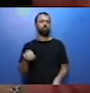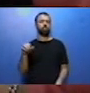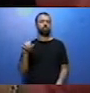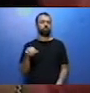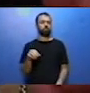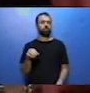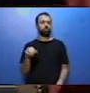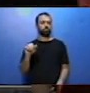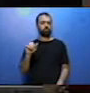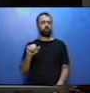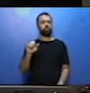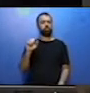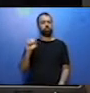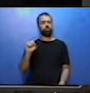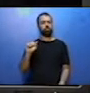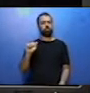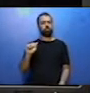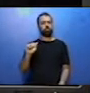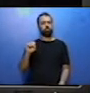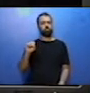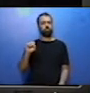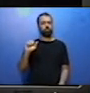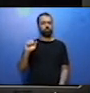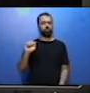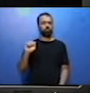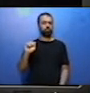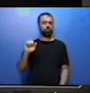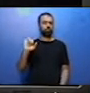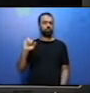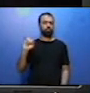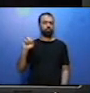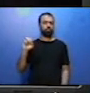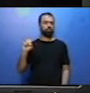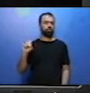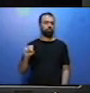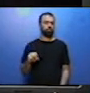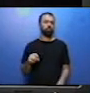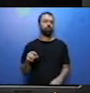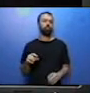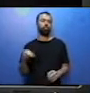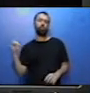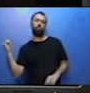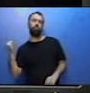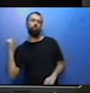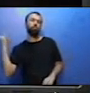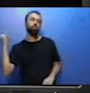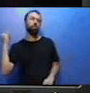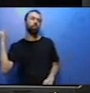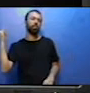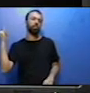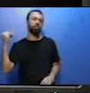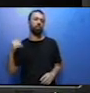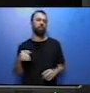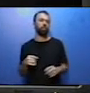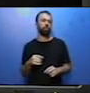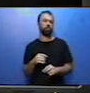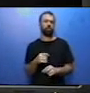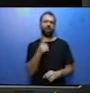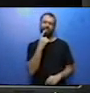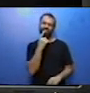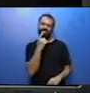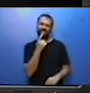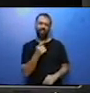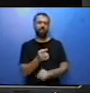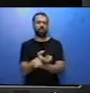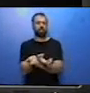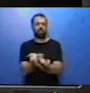que são os nutrientes importantes para a produção de hormônios para formação e fortalecimento dos dentes e